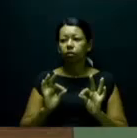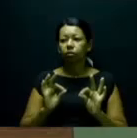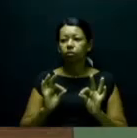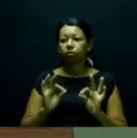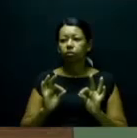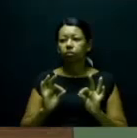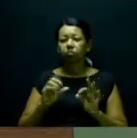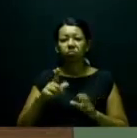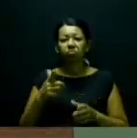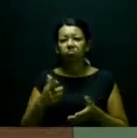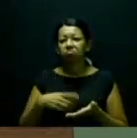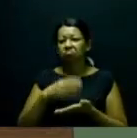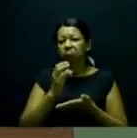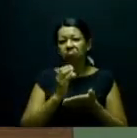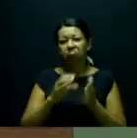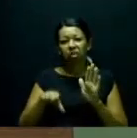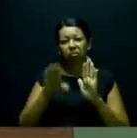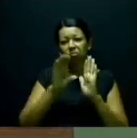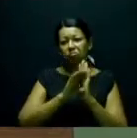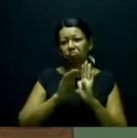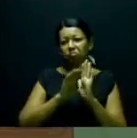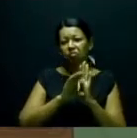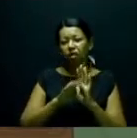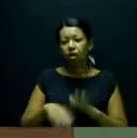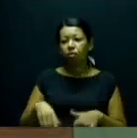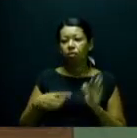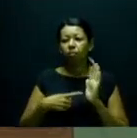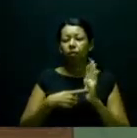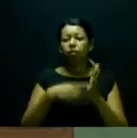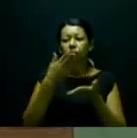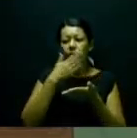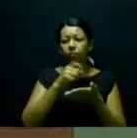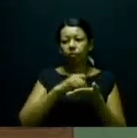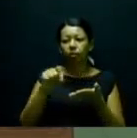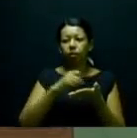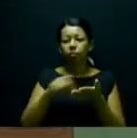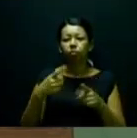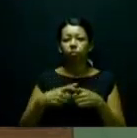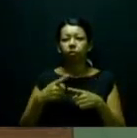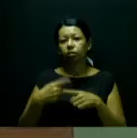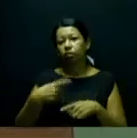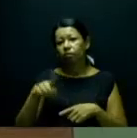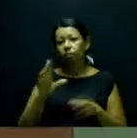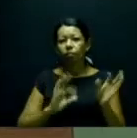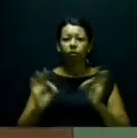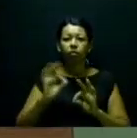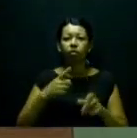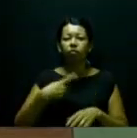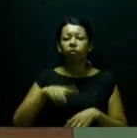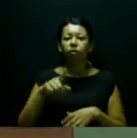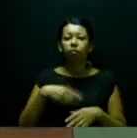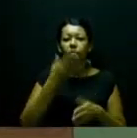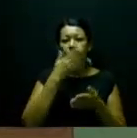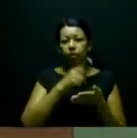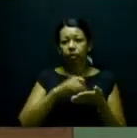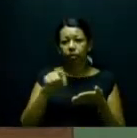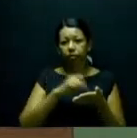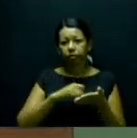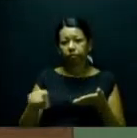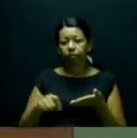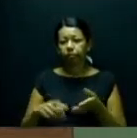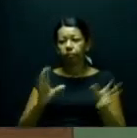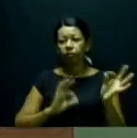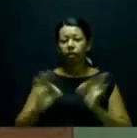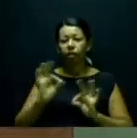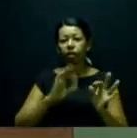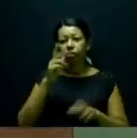inconstitucional, não sei porquê. Vou tentar até mesmo apresentar por requerimento. Porque se não vai através de projeto, vai através de requerimento. Esse